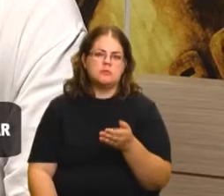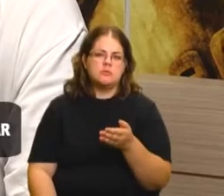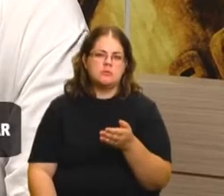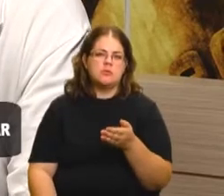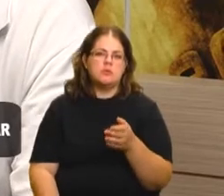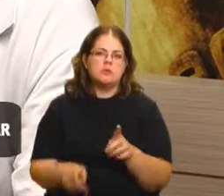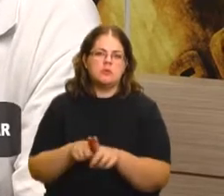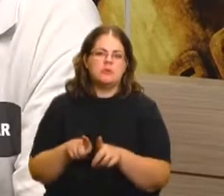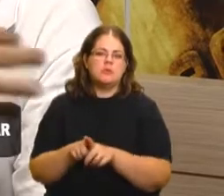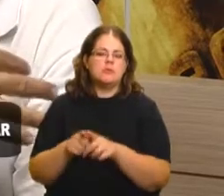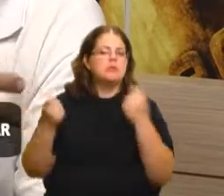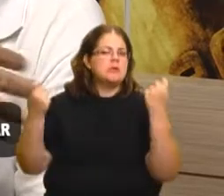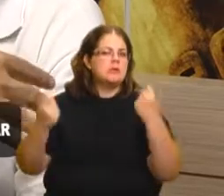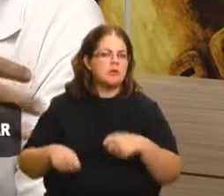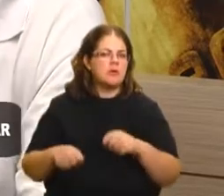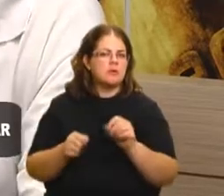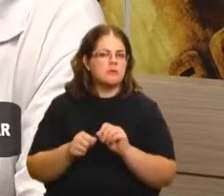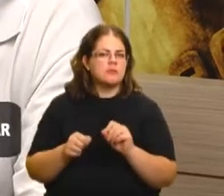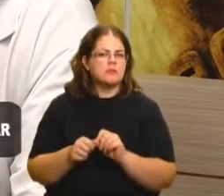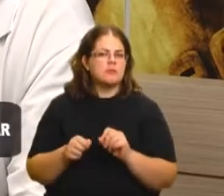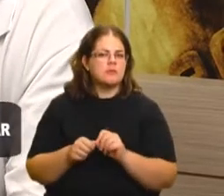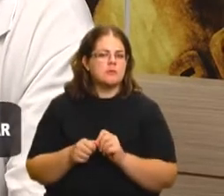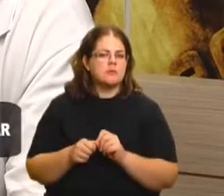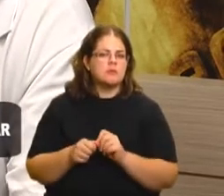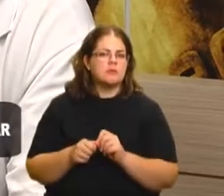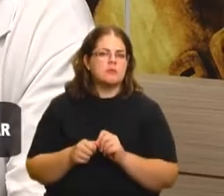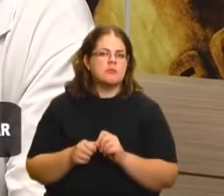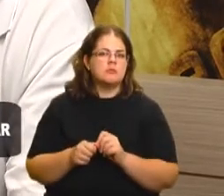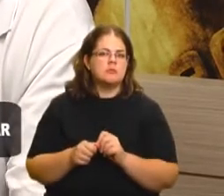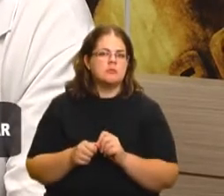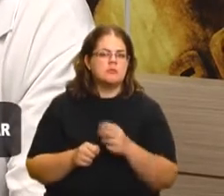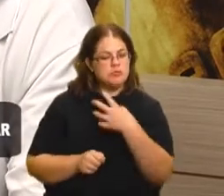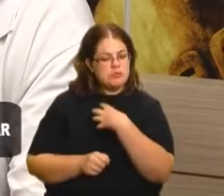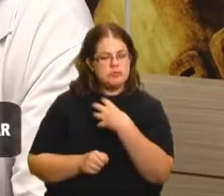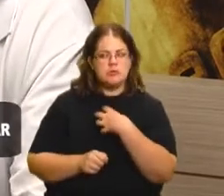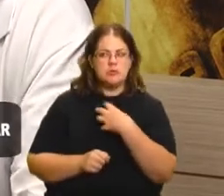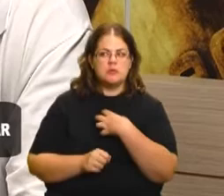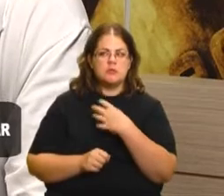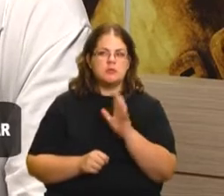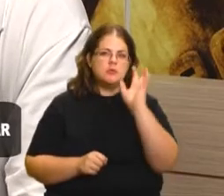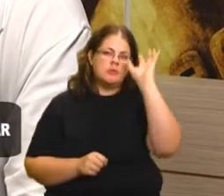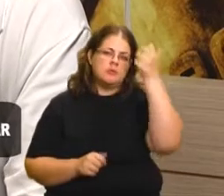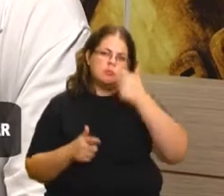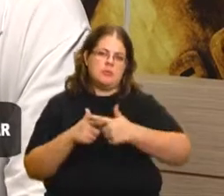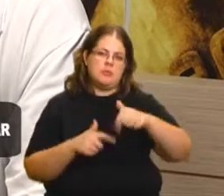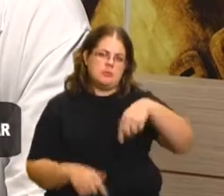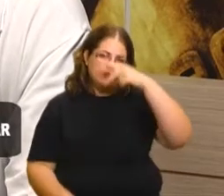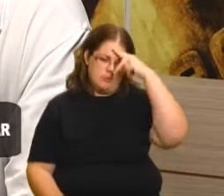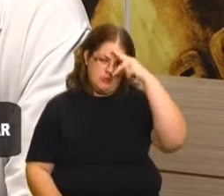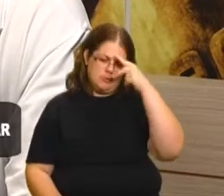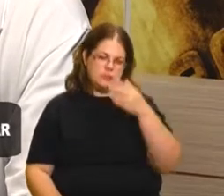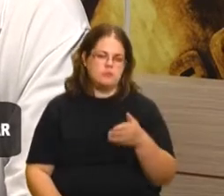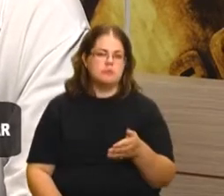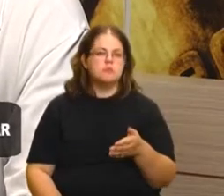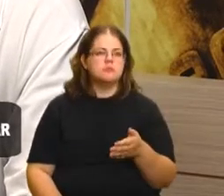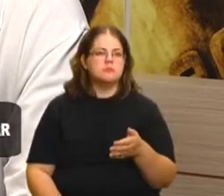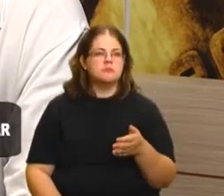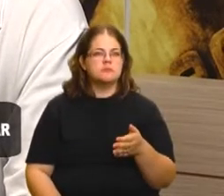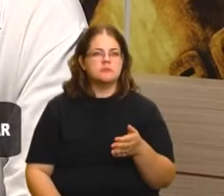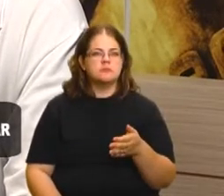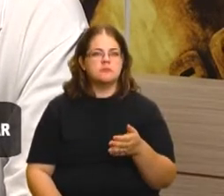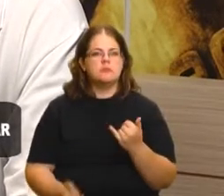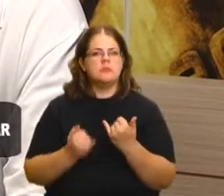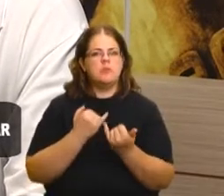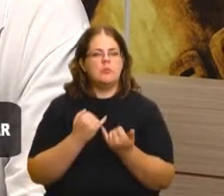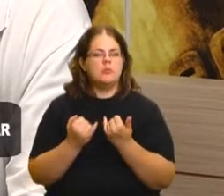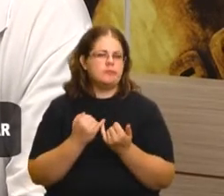seria possível algum tipo de medida para melhorar um pouco a correlação aqui em Pelotas. No